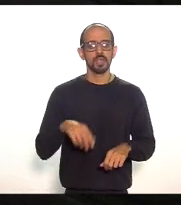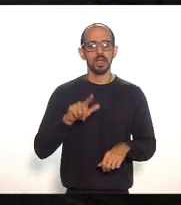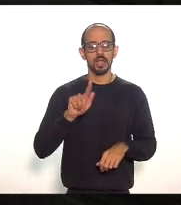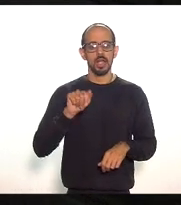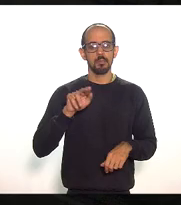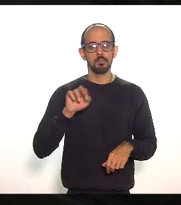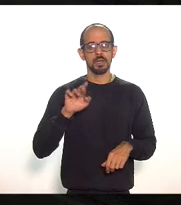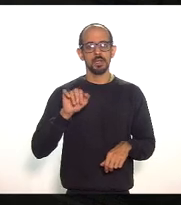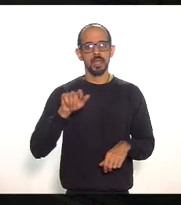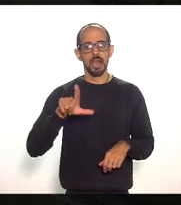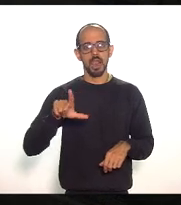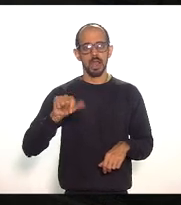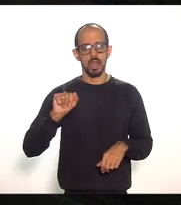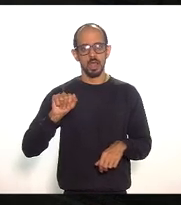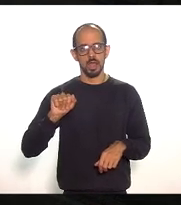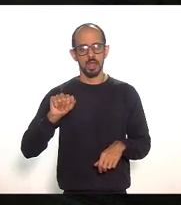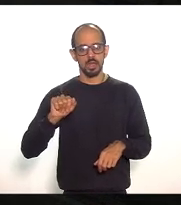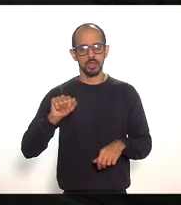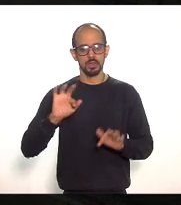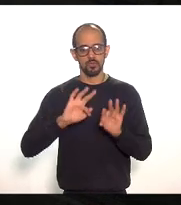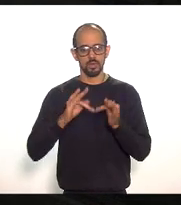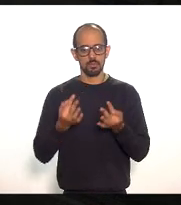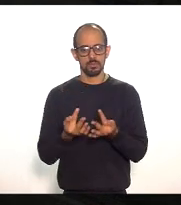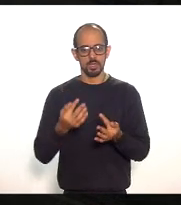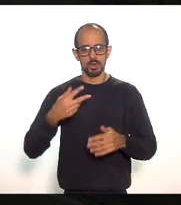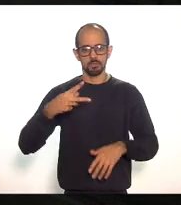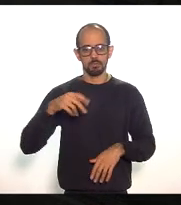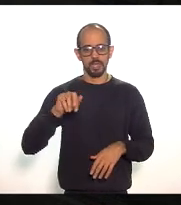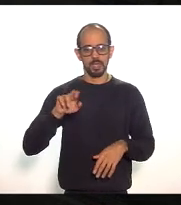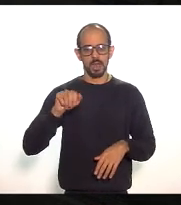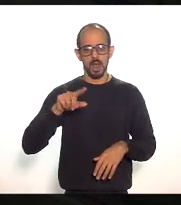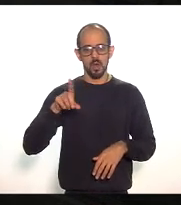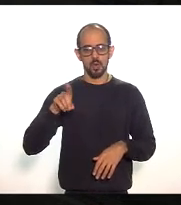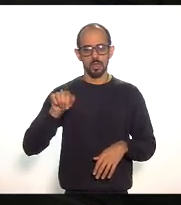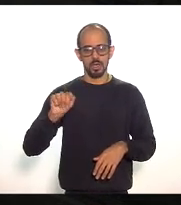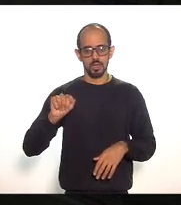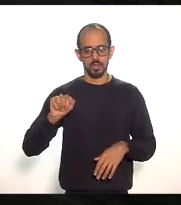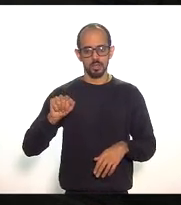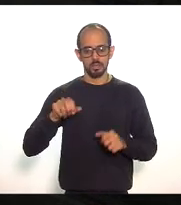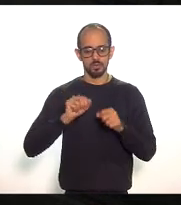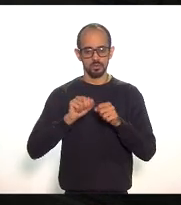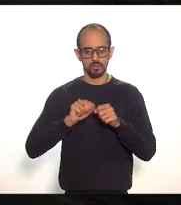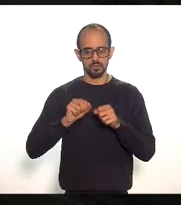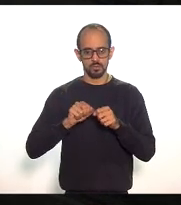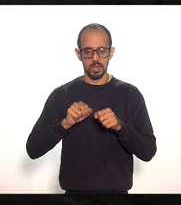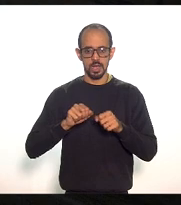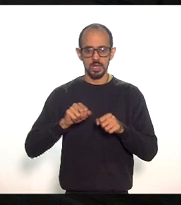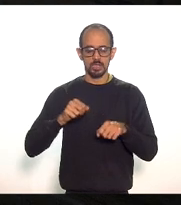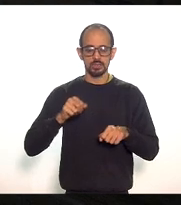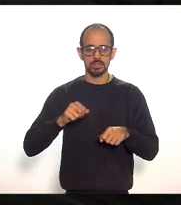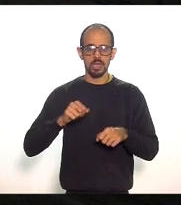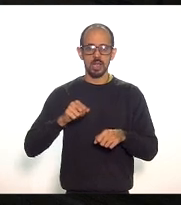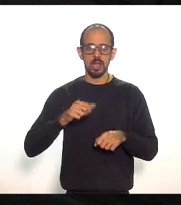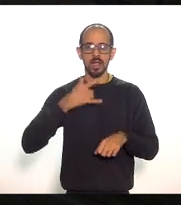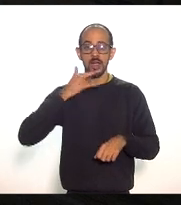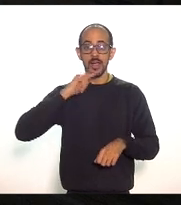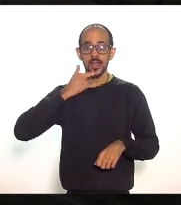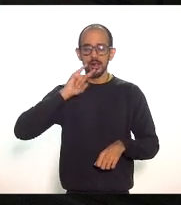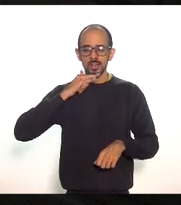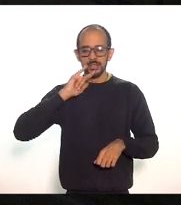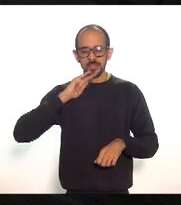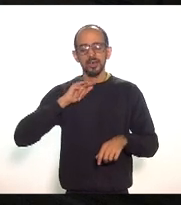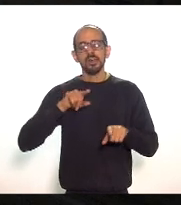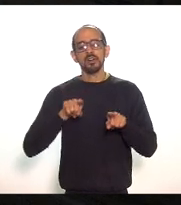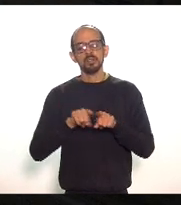Gabriela, da família Peraltas de Niterói, que produz pilão, produz a cachaça, como outros produtos